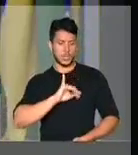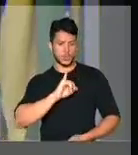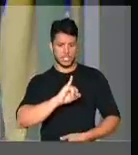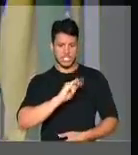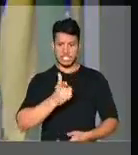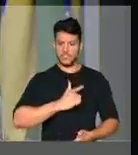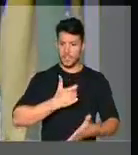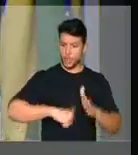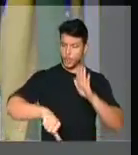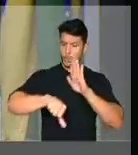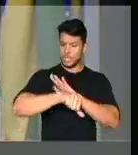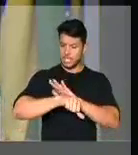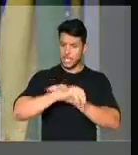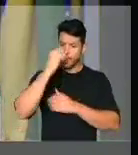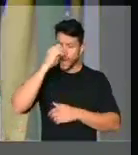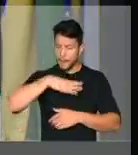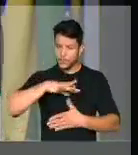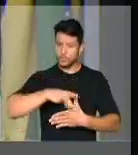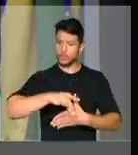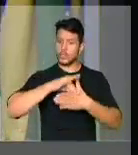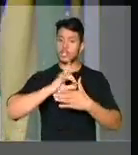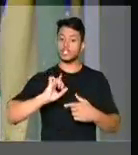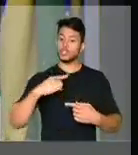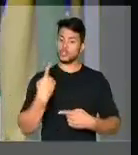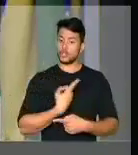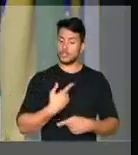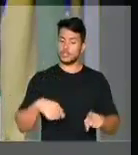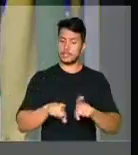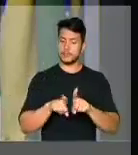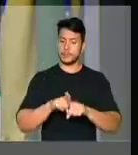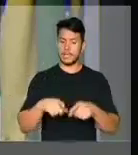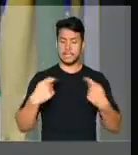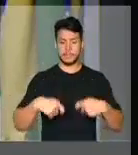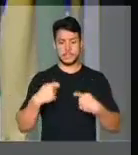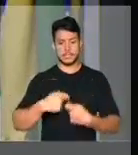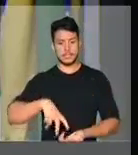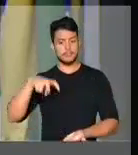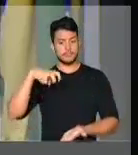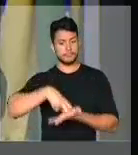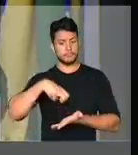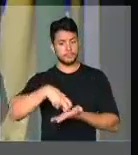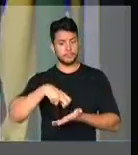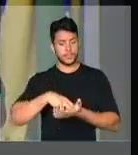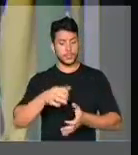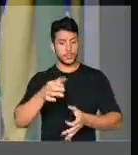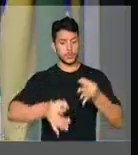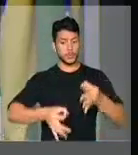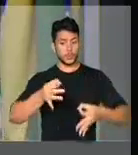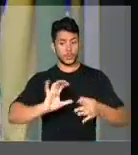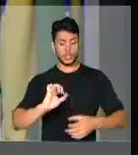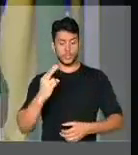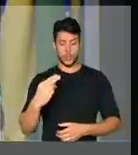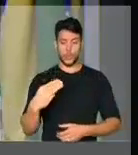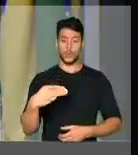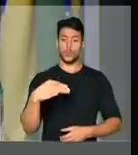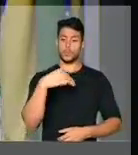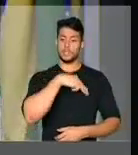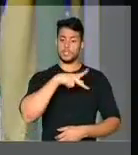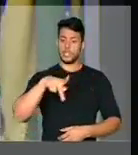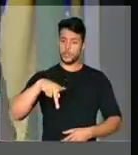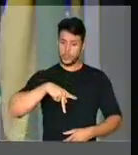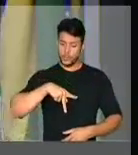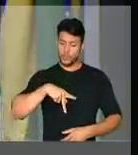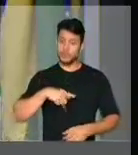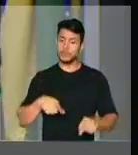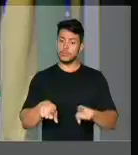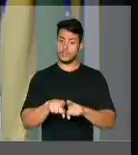comete um crime de abuso de autoridade, nós também temos que punir o juiz ou o próprio Ministério Público que comete o